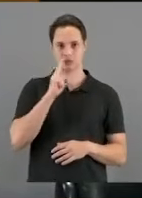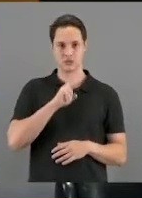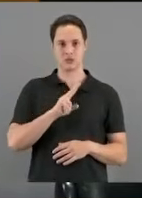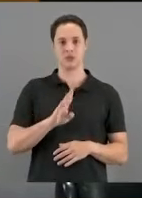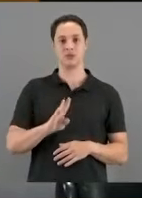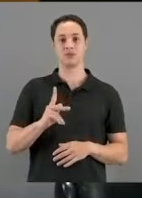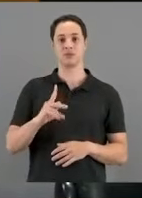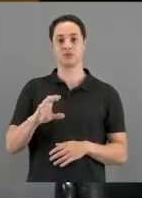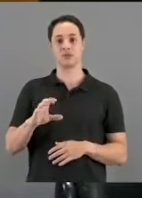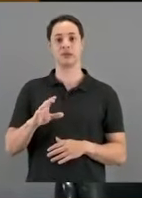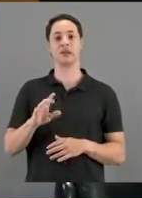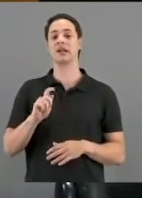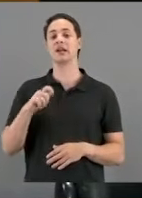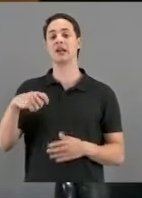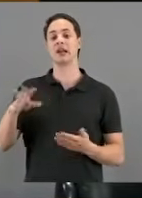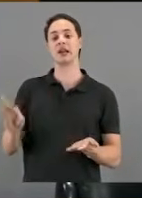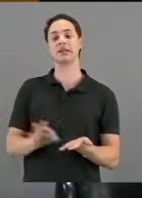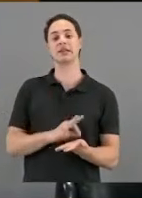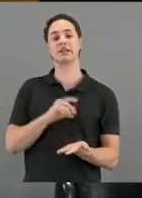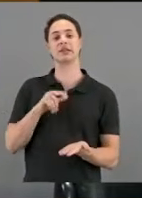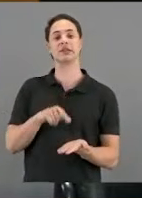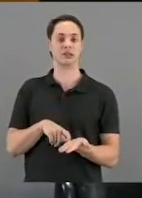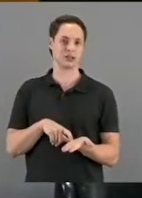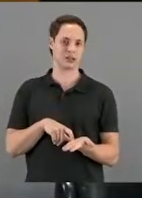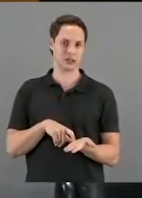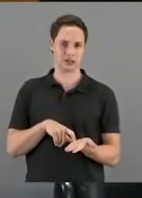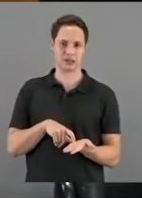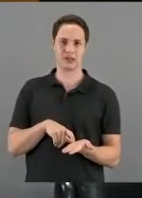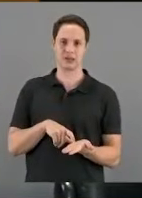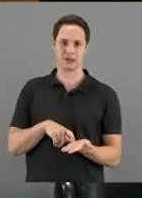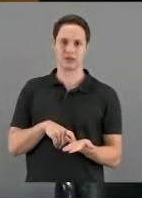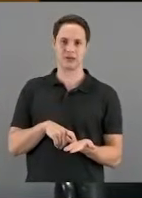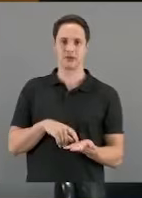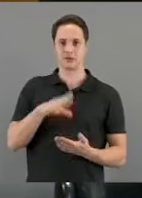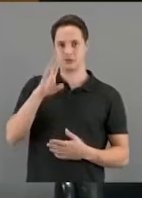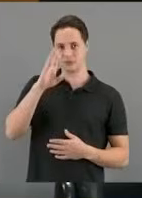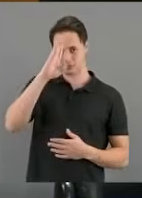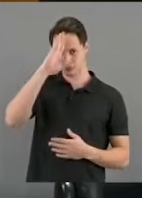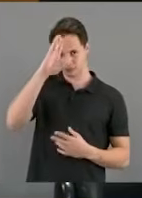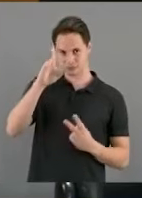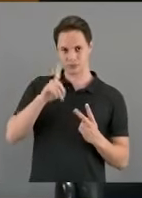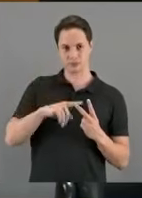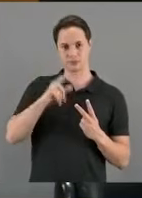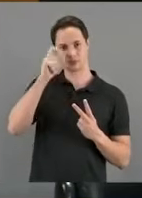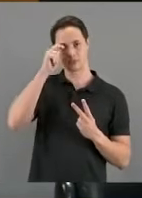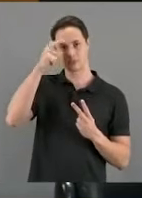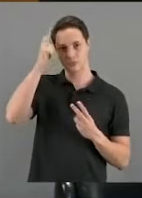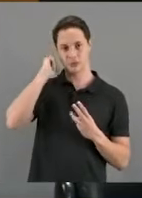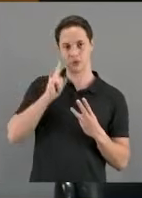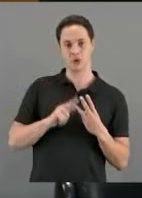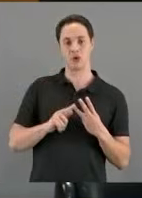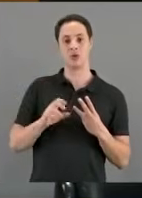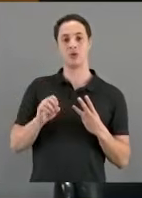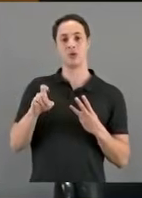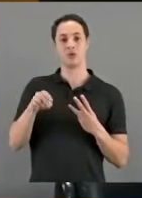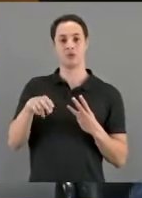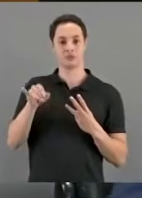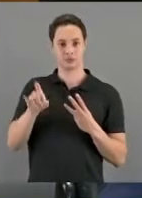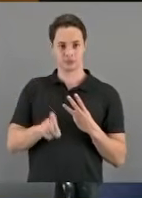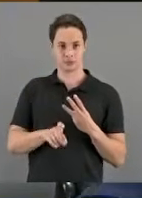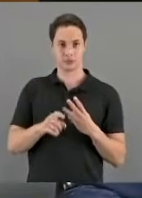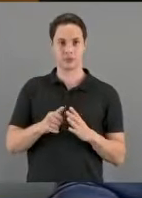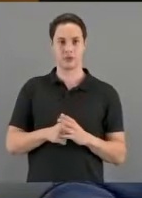Quem é que assina essa medida provisória? Jair Bolsonaro, Paulo Guedes, João Roma e Onyx Lorenzoni. E